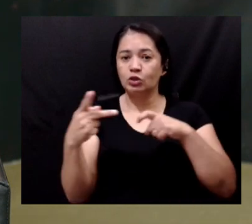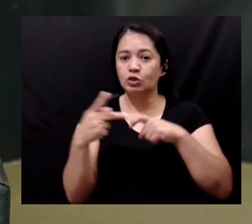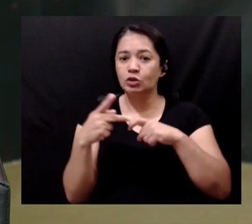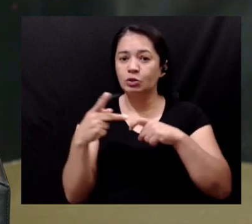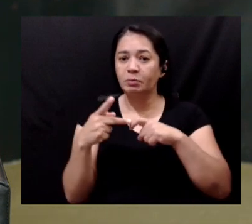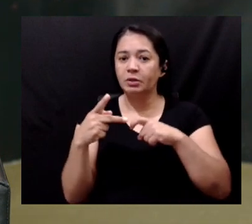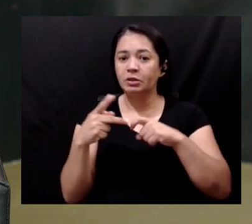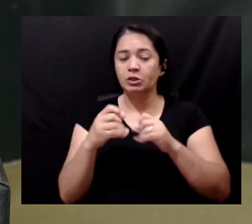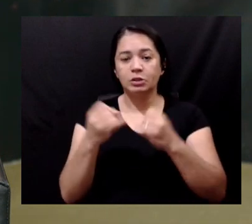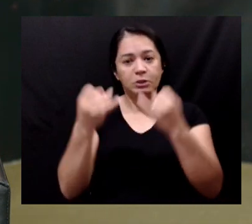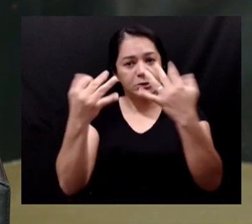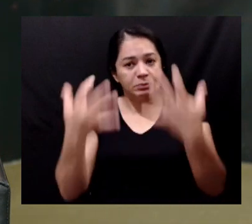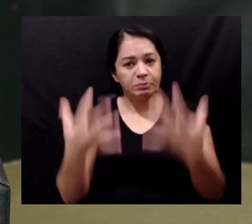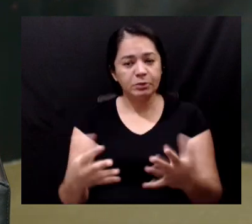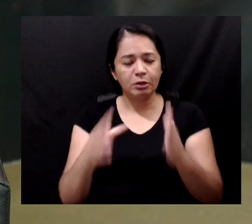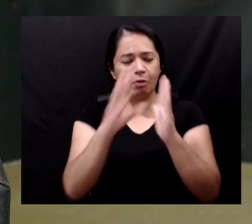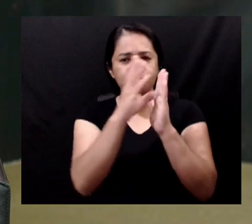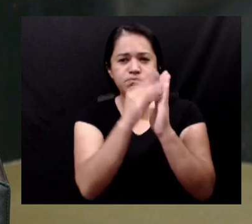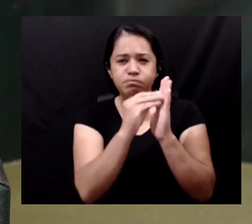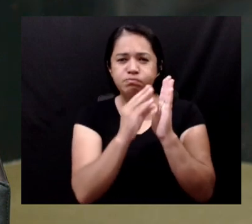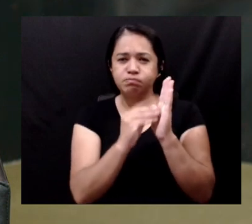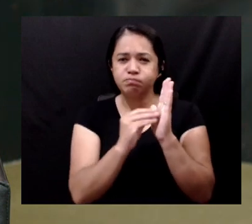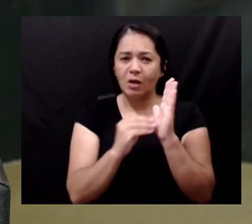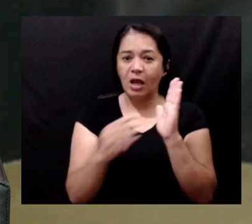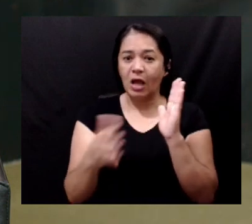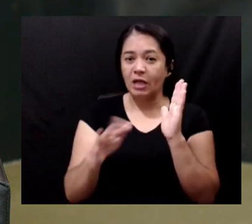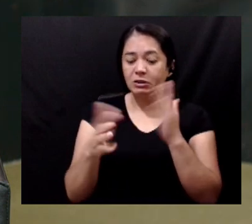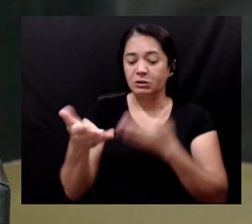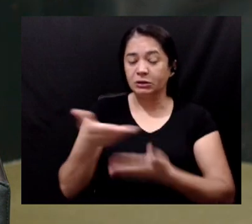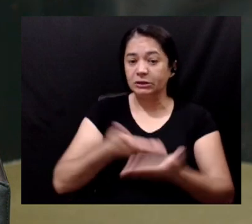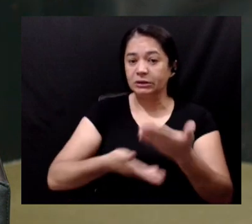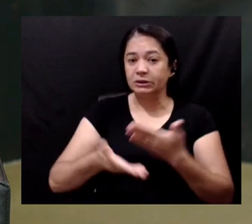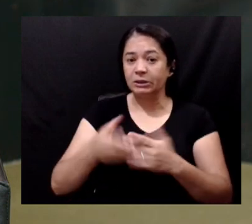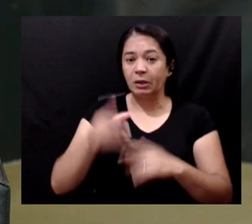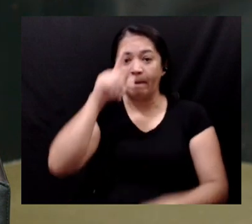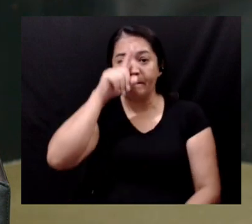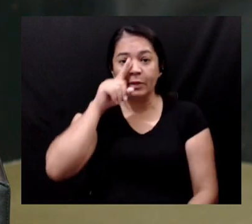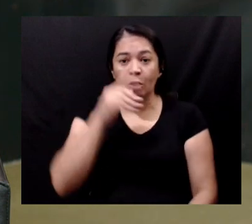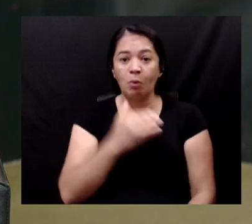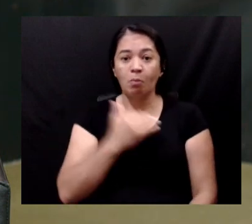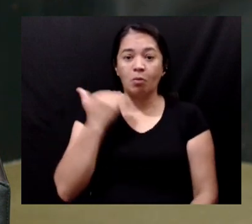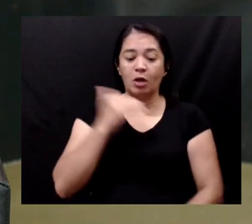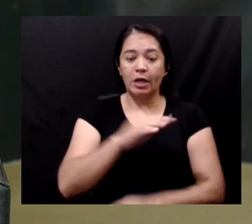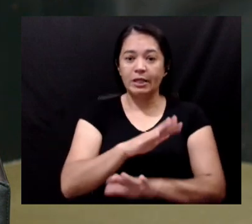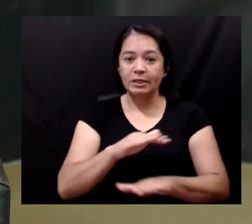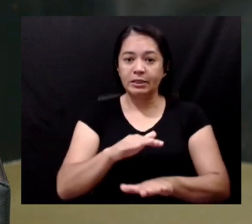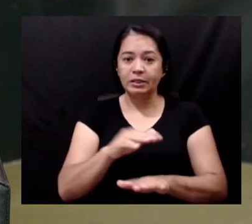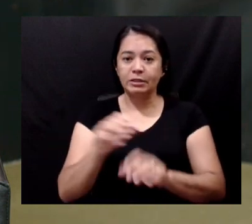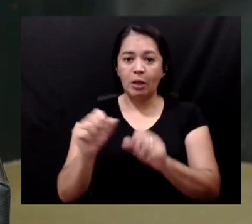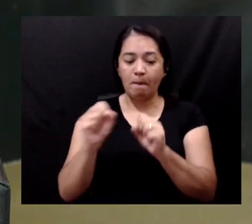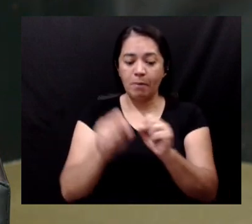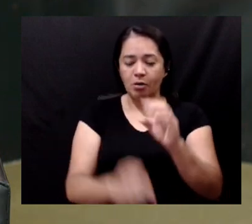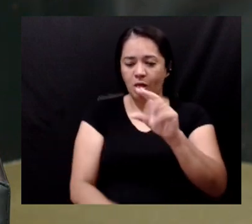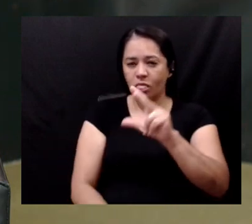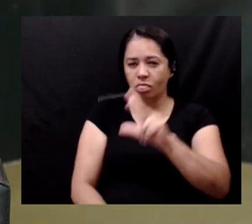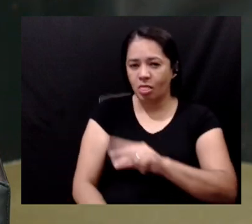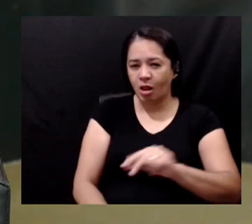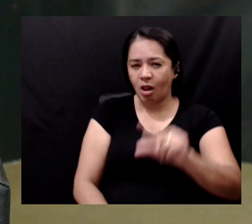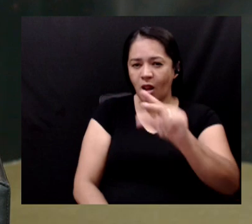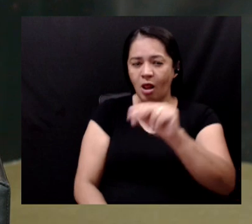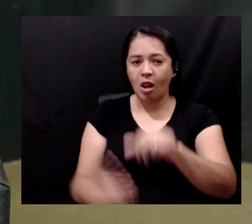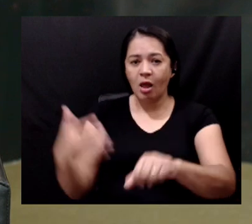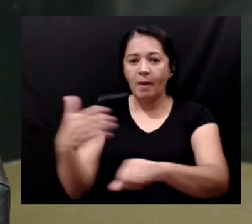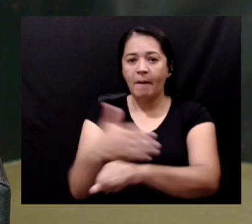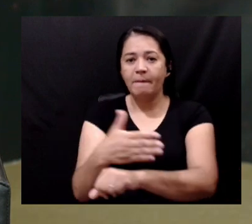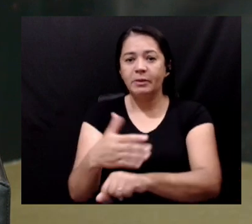esses conteúdos muitas vezes envolvem risco de morte e crianças podem ser induzidas a participar sem plena consciência dos perigos.